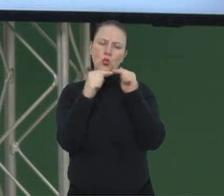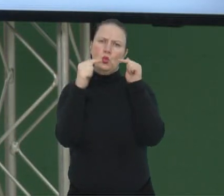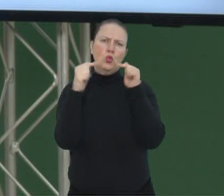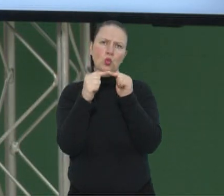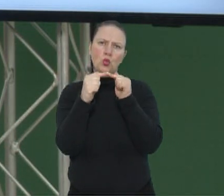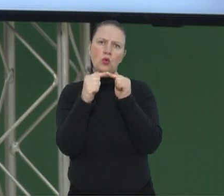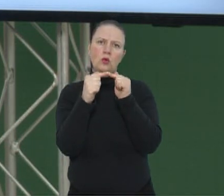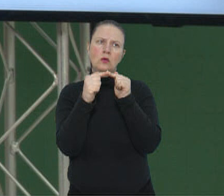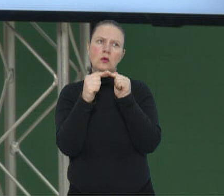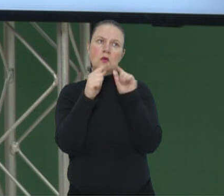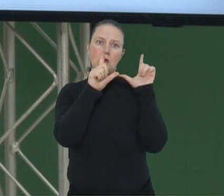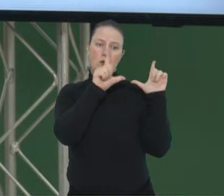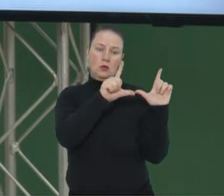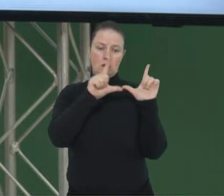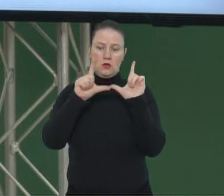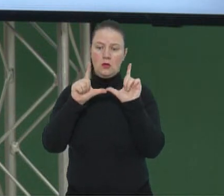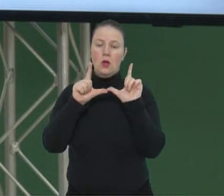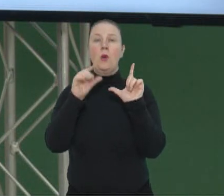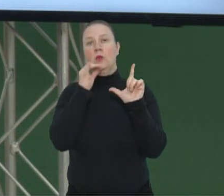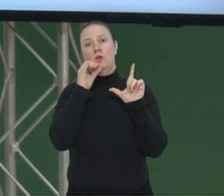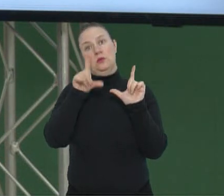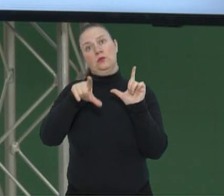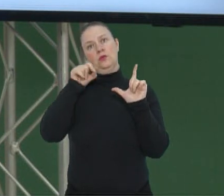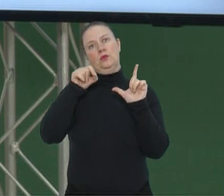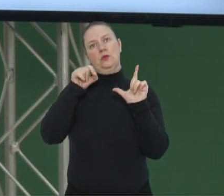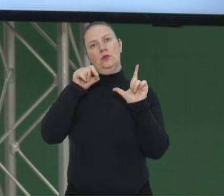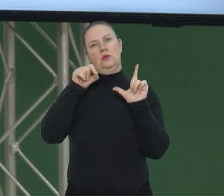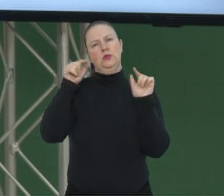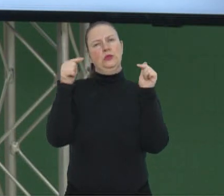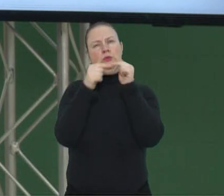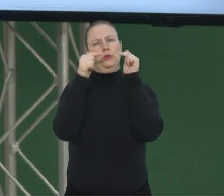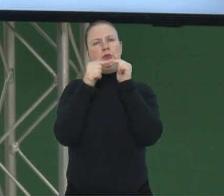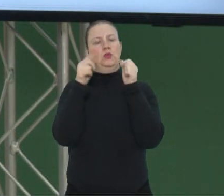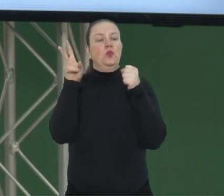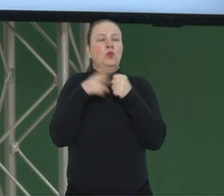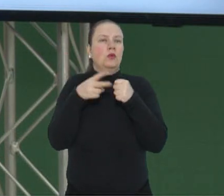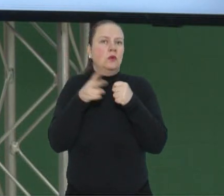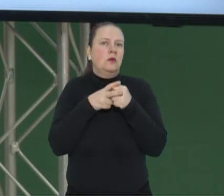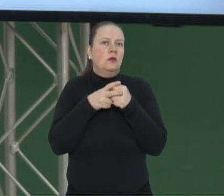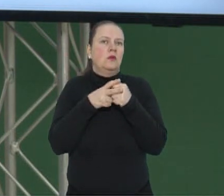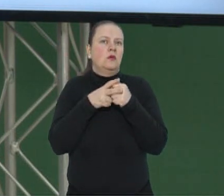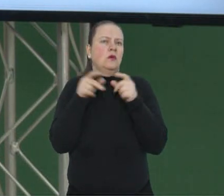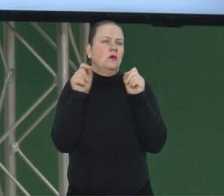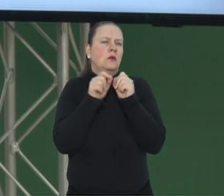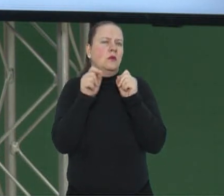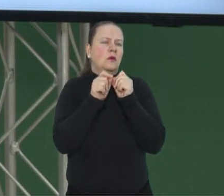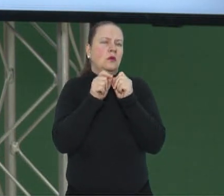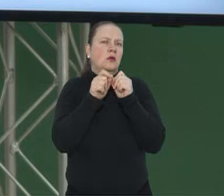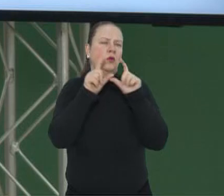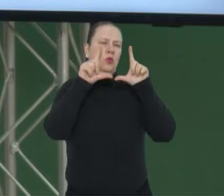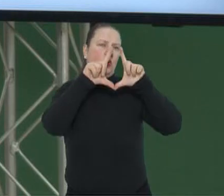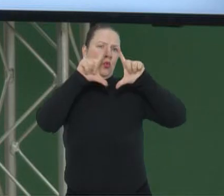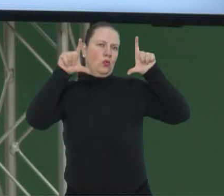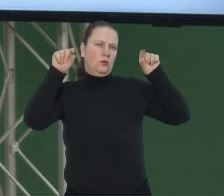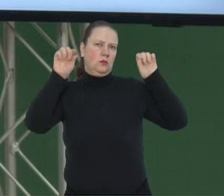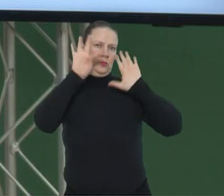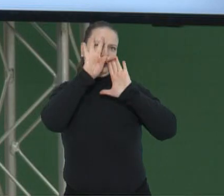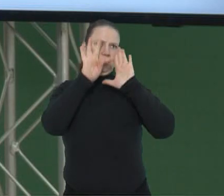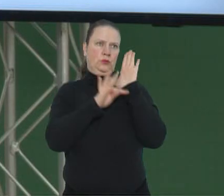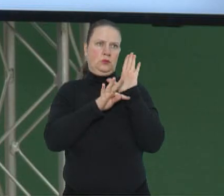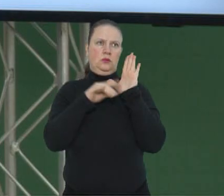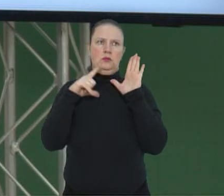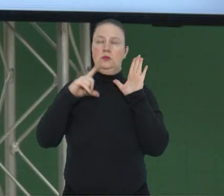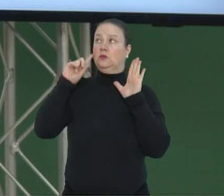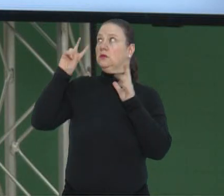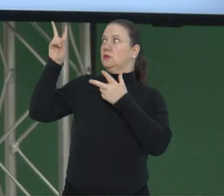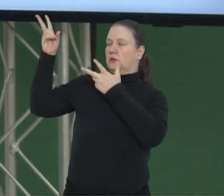imagem aqui com o verbo viajar e construir uma pequena estrofe. Ao lado direito de vocês, aí